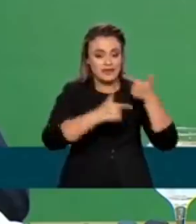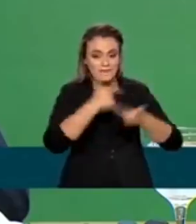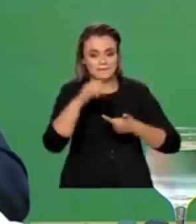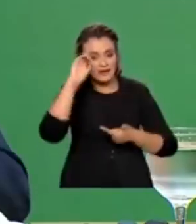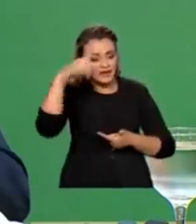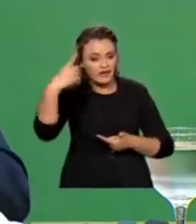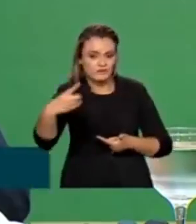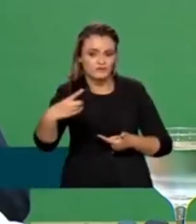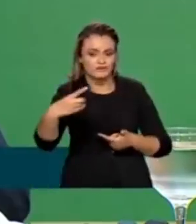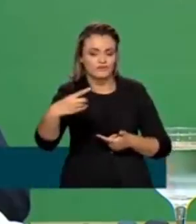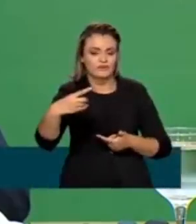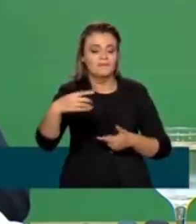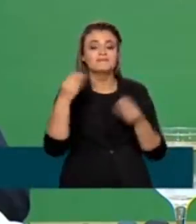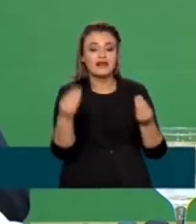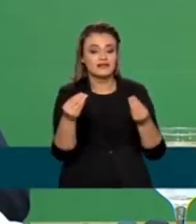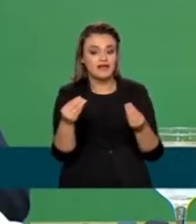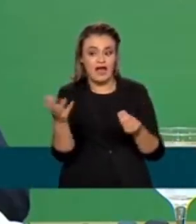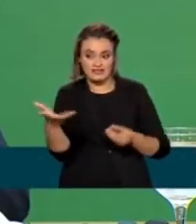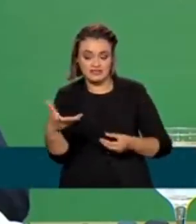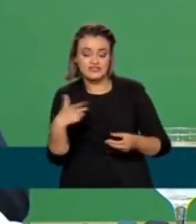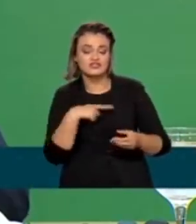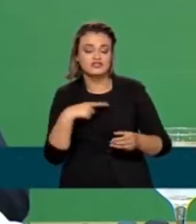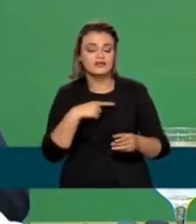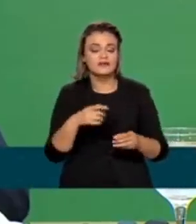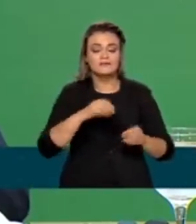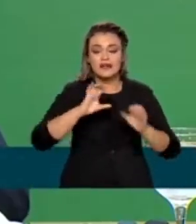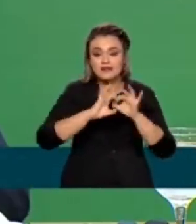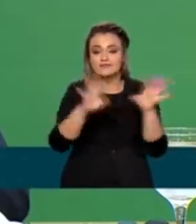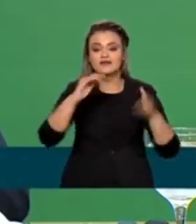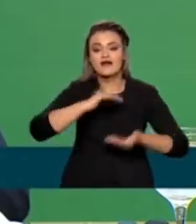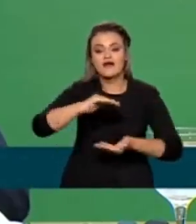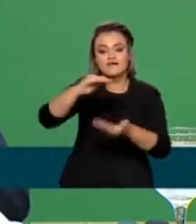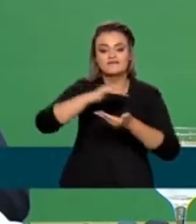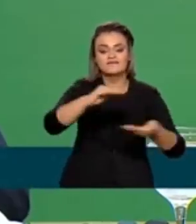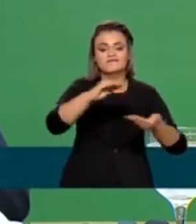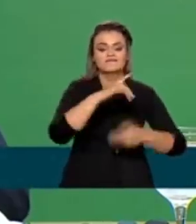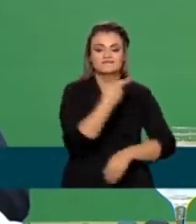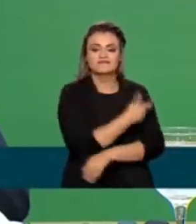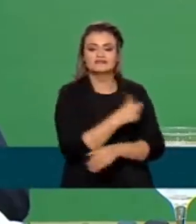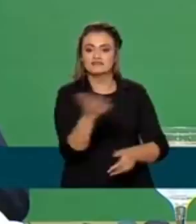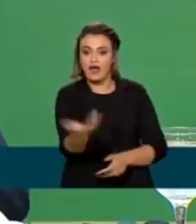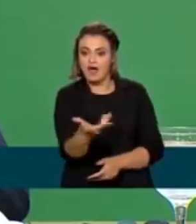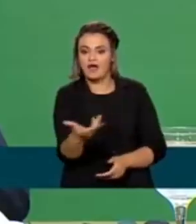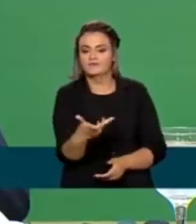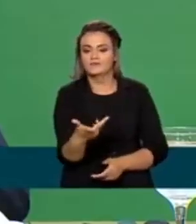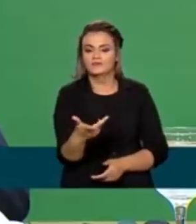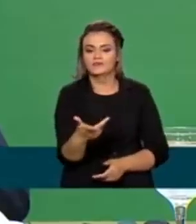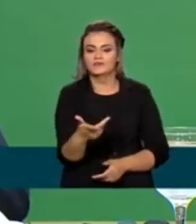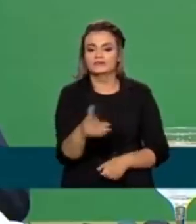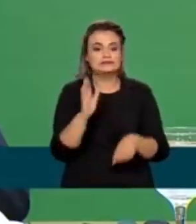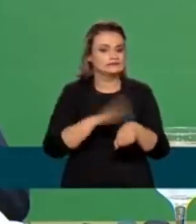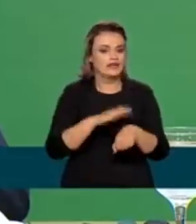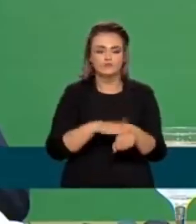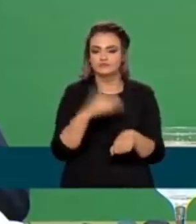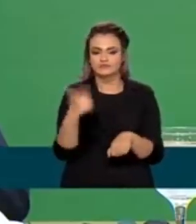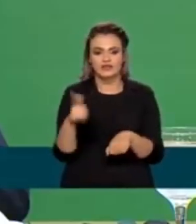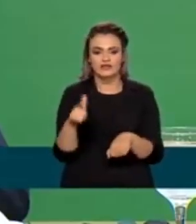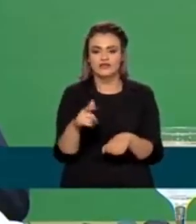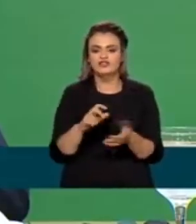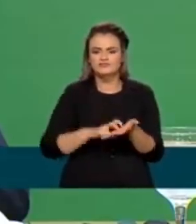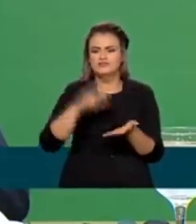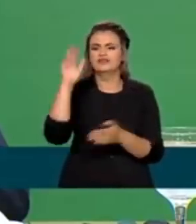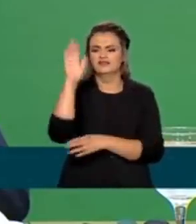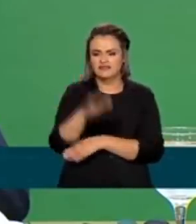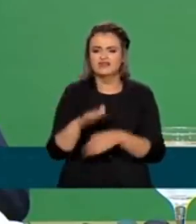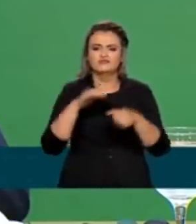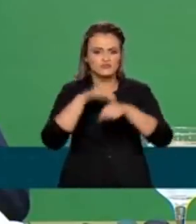Saúde, para viabilizar vacinas para a população brasileira com a maior brevidade. Não havia tempo, de manhã, de tarde,